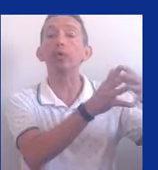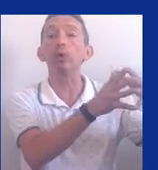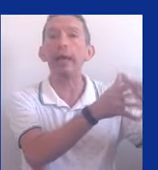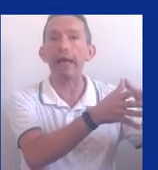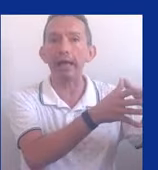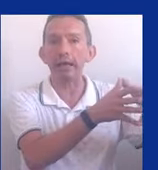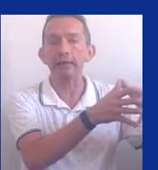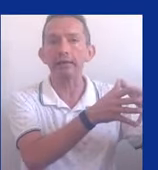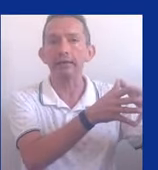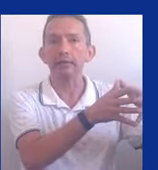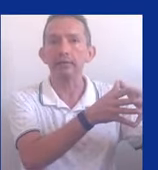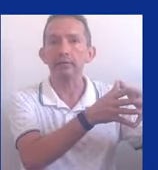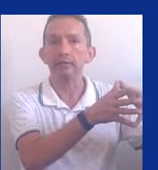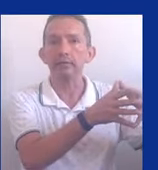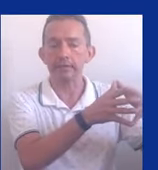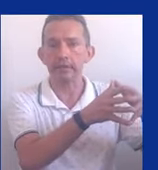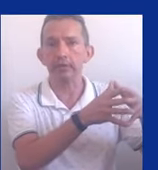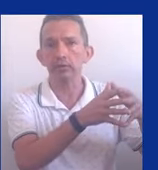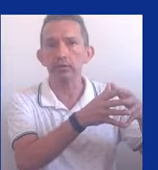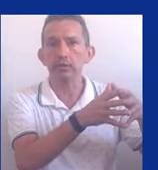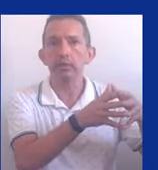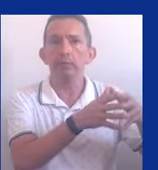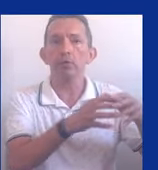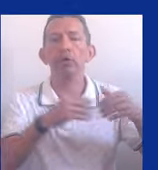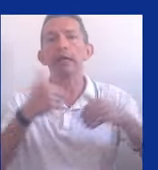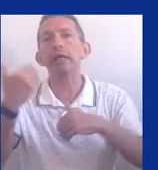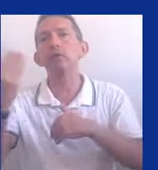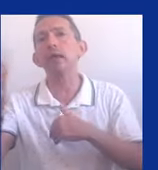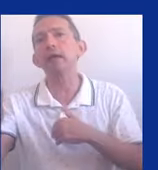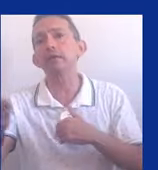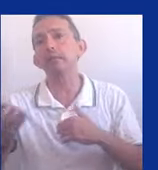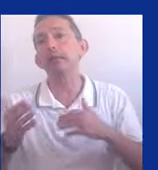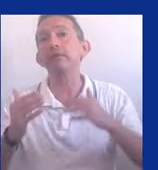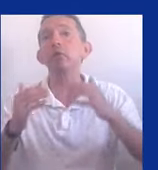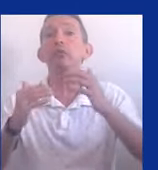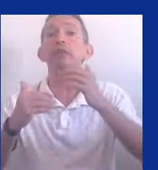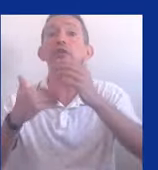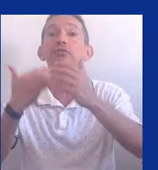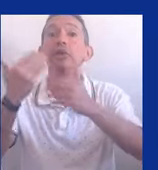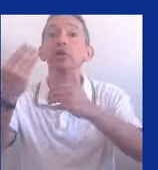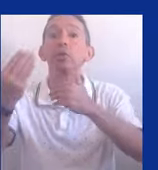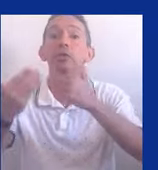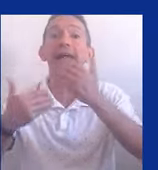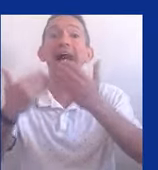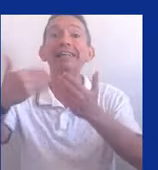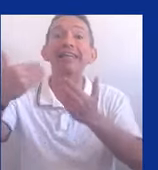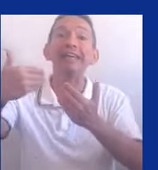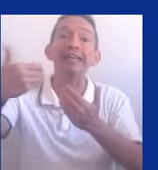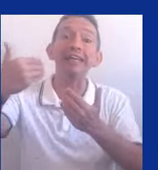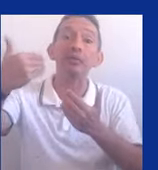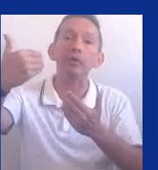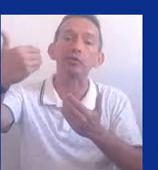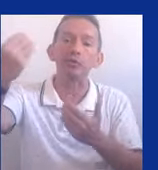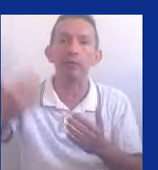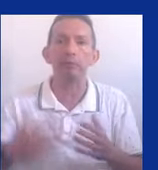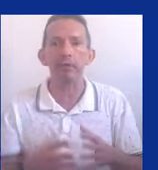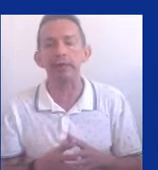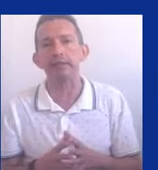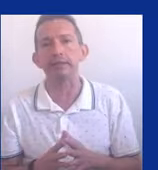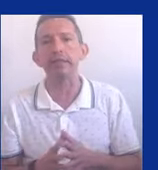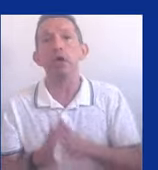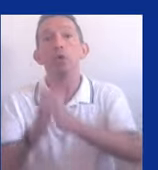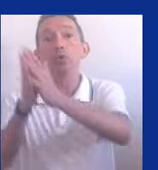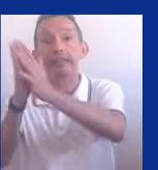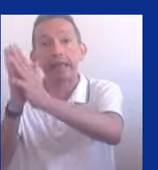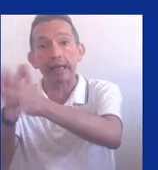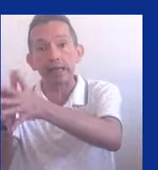ou granular. Tá certo? Por que granular? Porque a gente vai encontrar aderido às suas